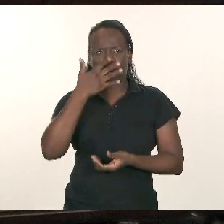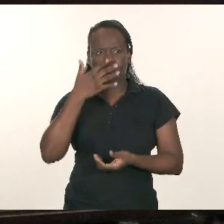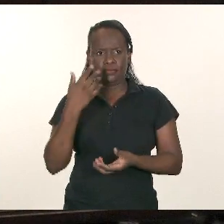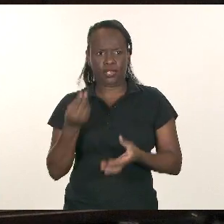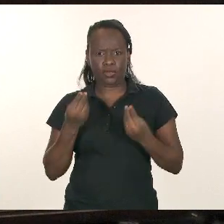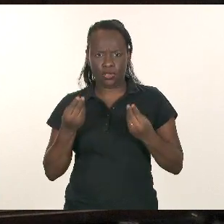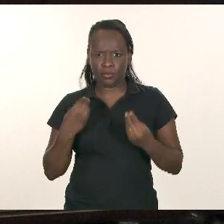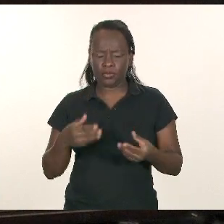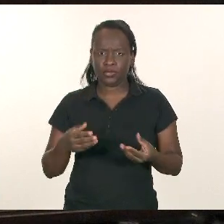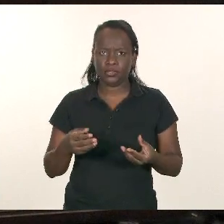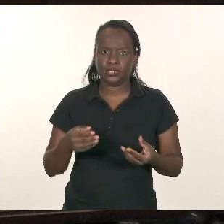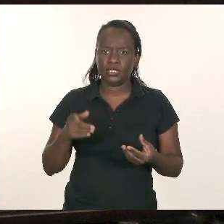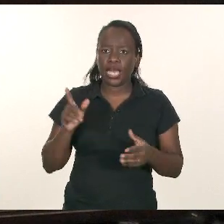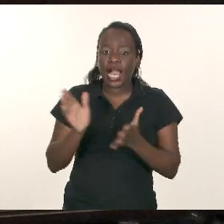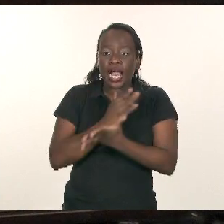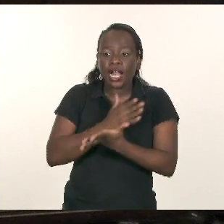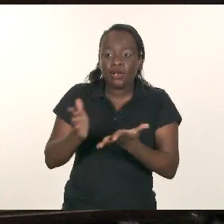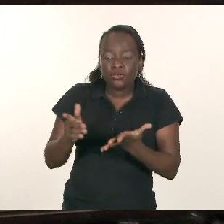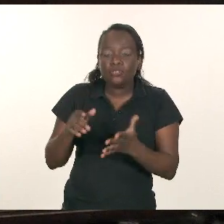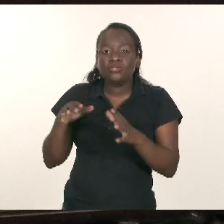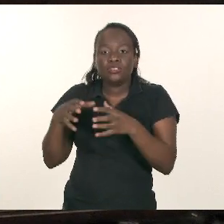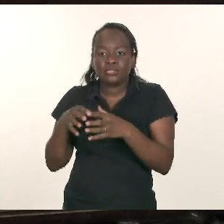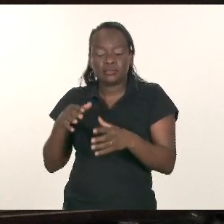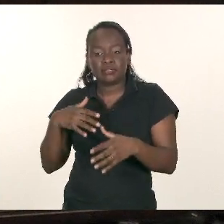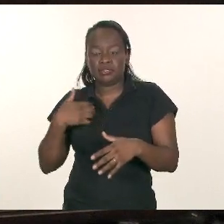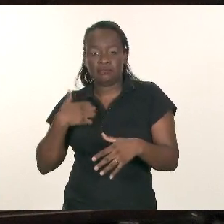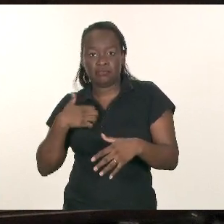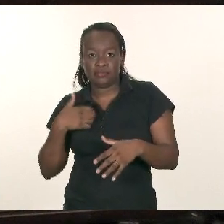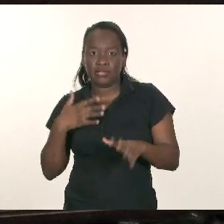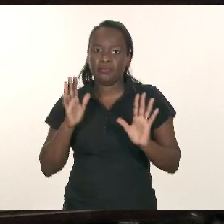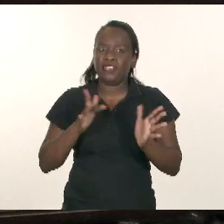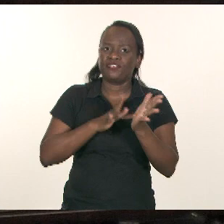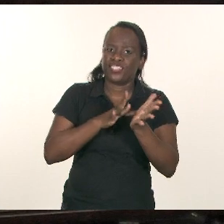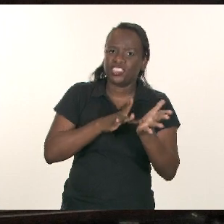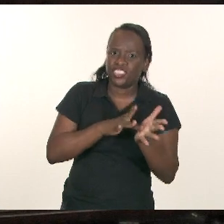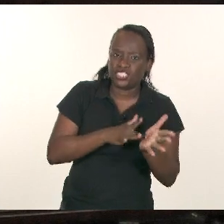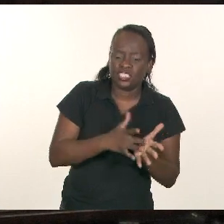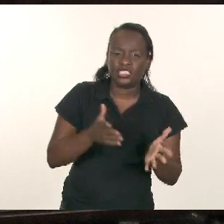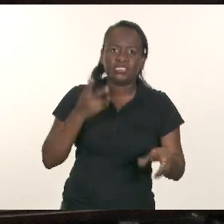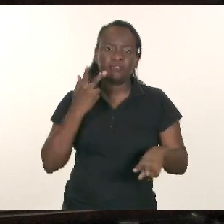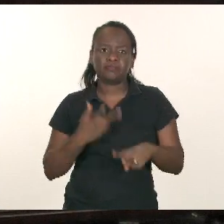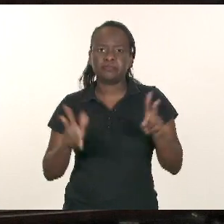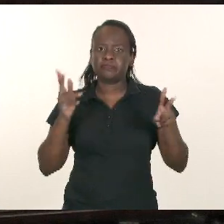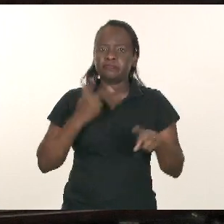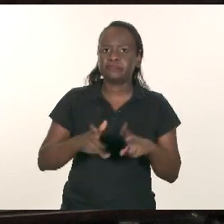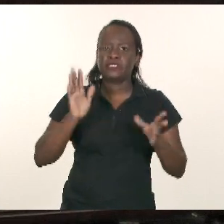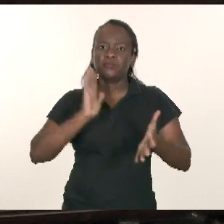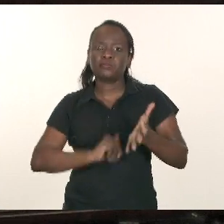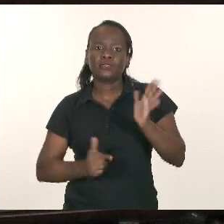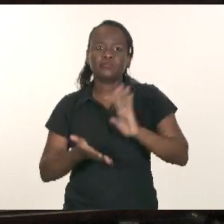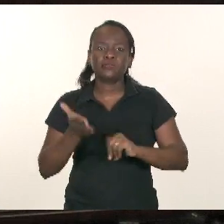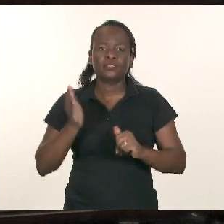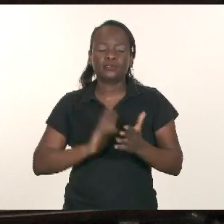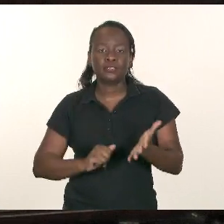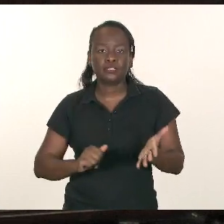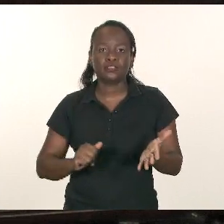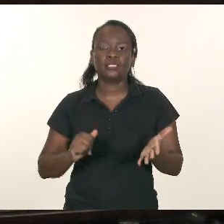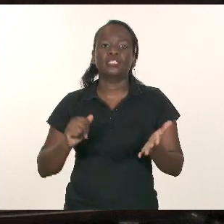ver a indignação seletiva da esquerda, a hipocrisia, a disfarçatez